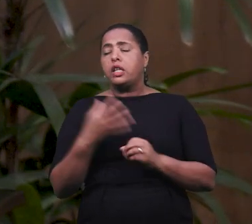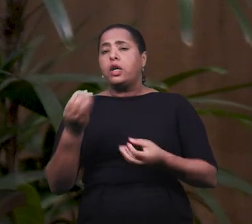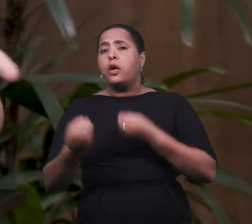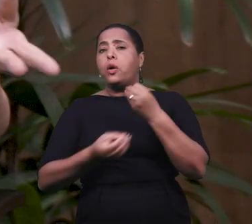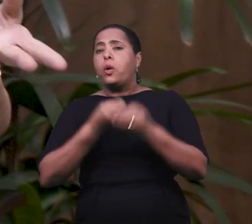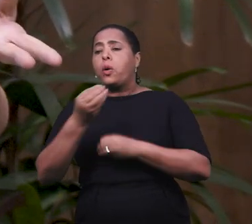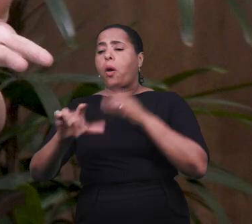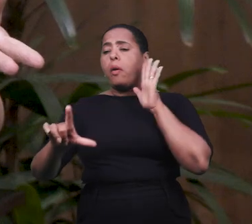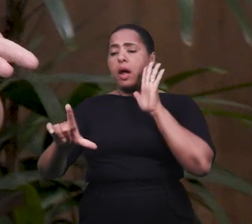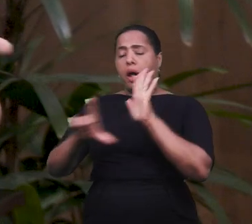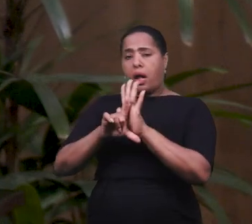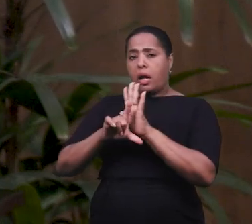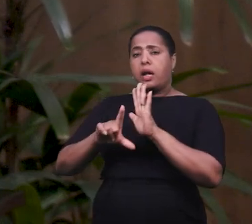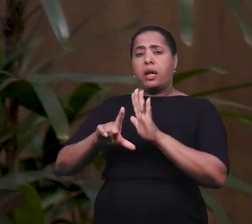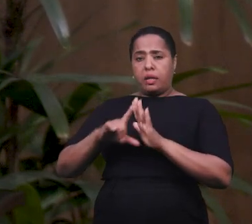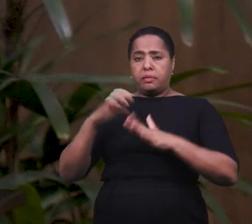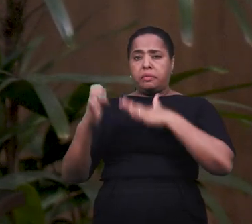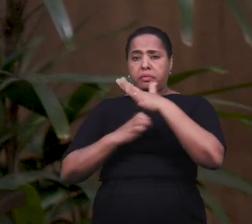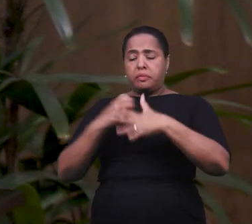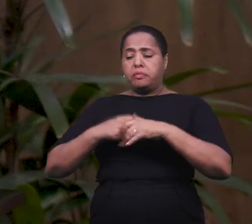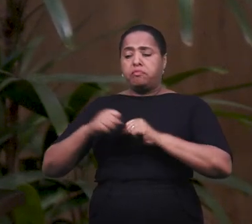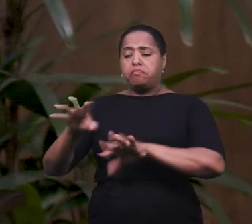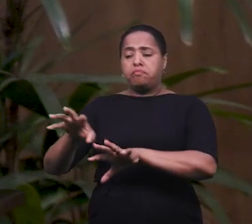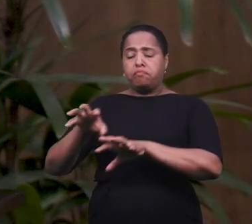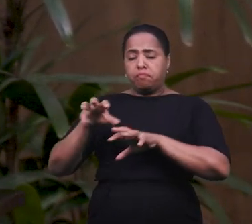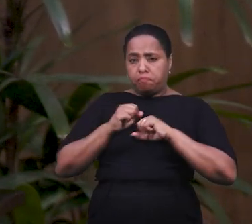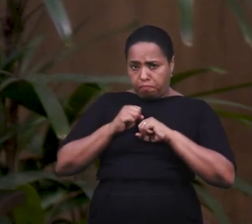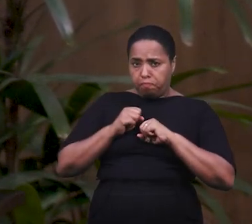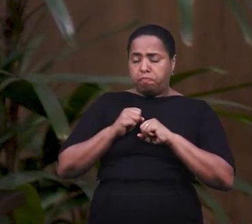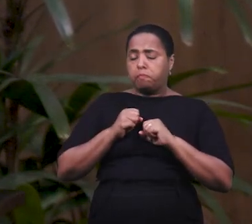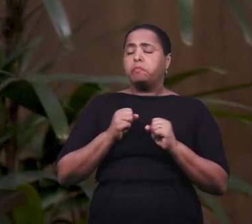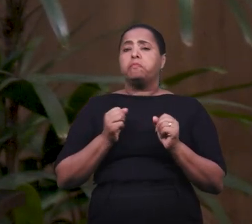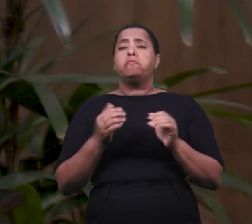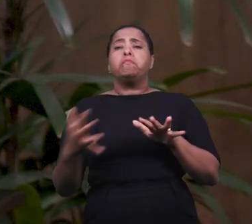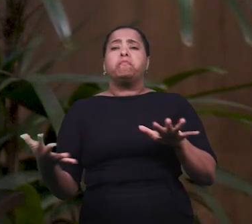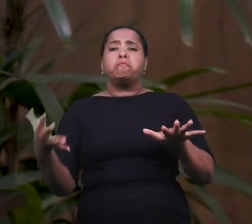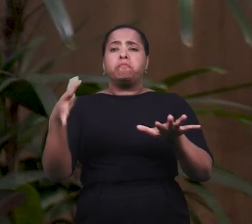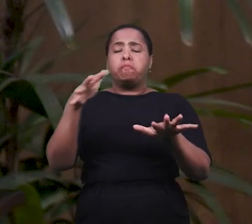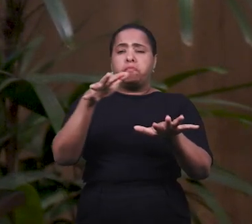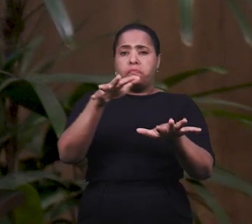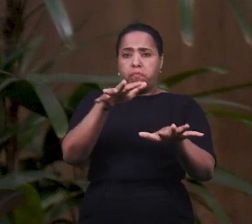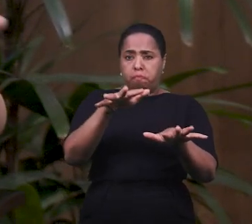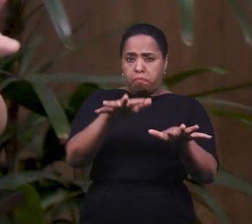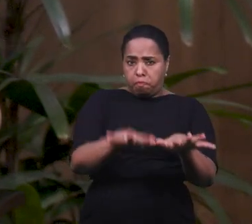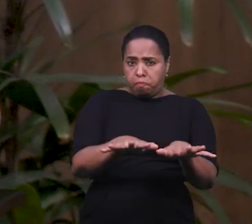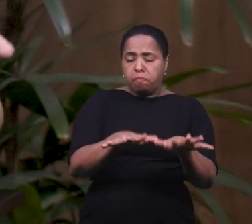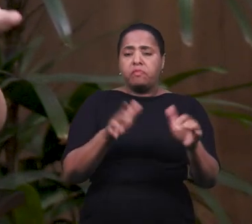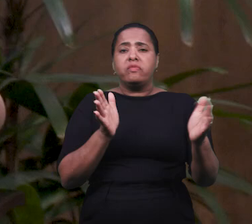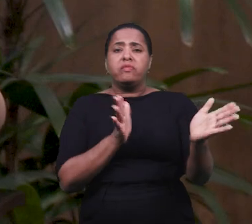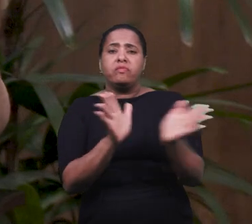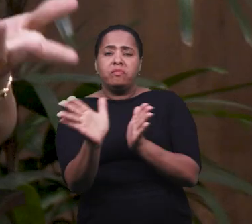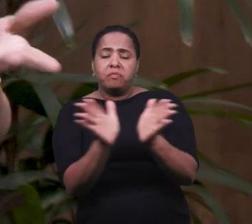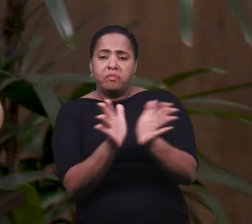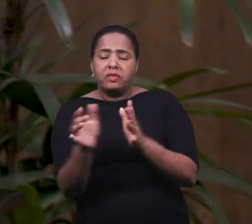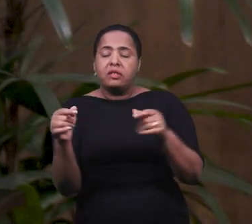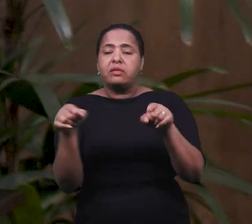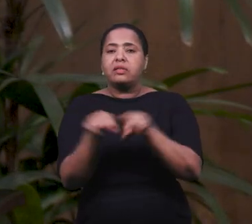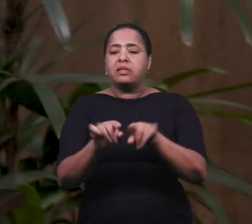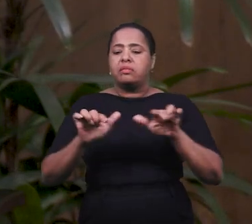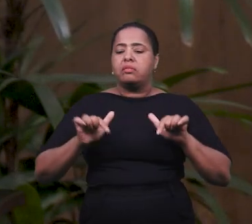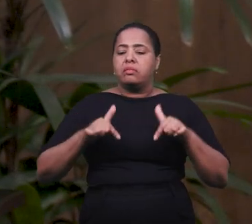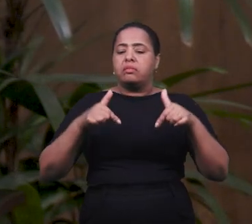as empresas devem adotar para promover a inclusão e acessibilidade, além da atuação